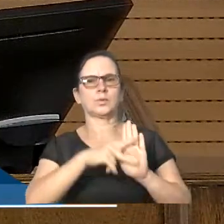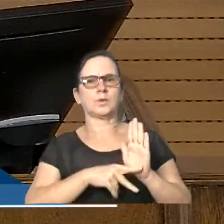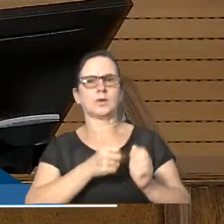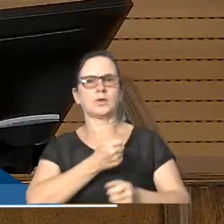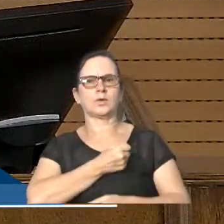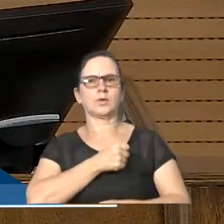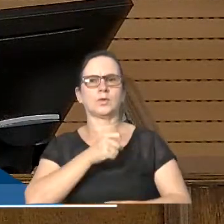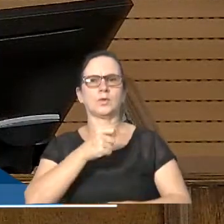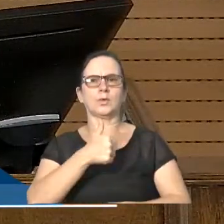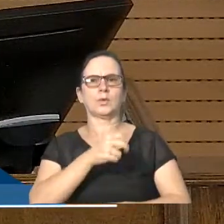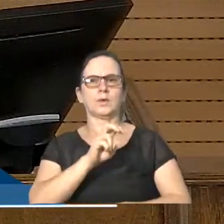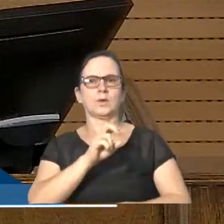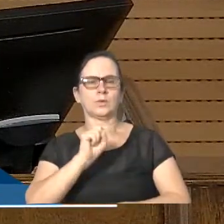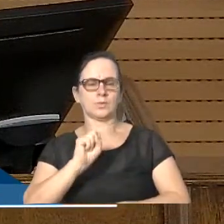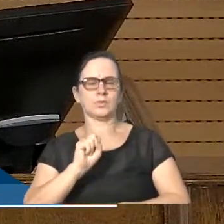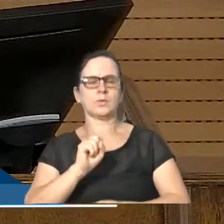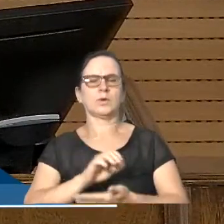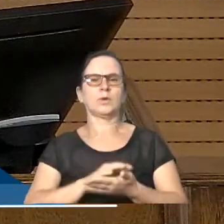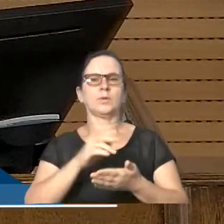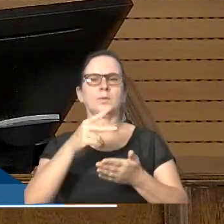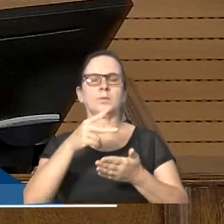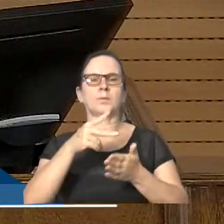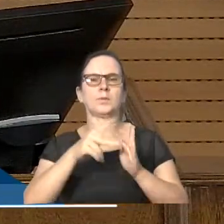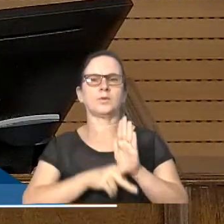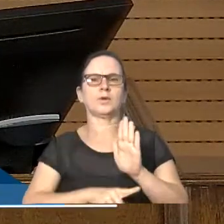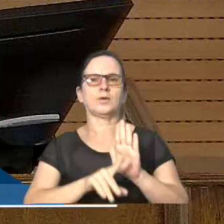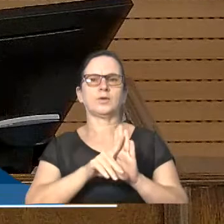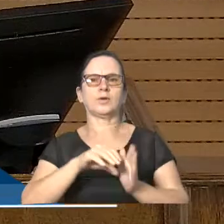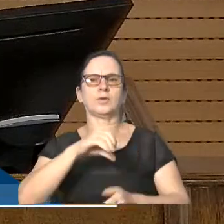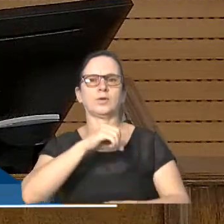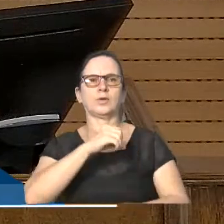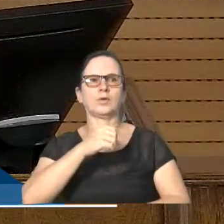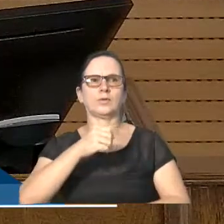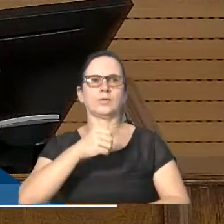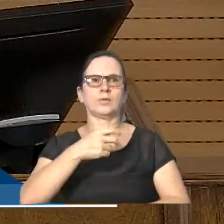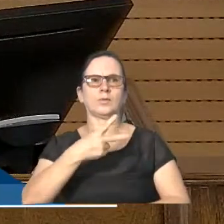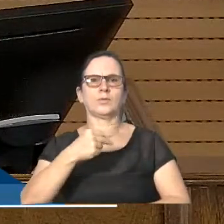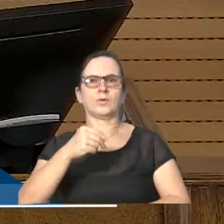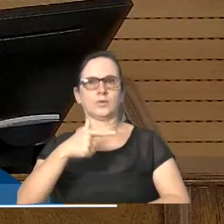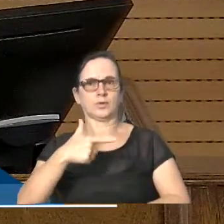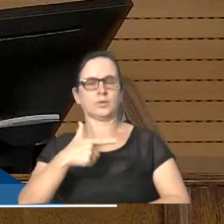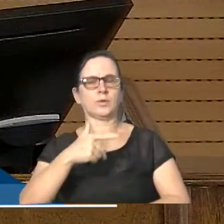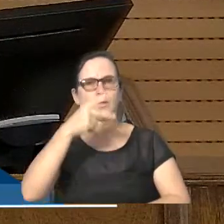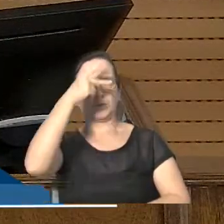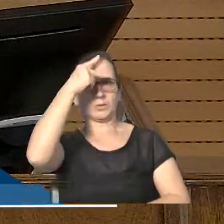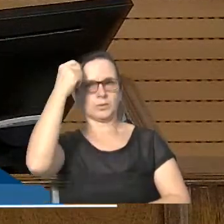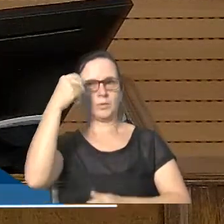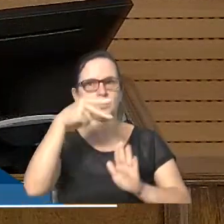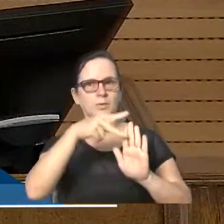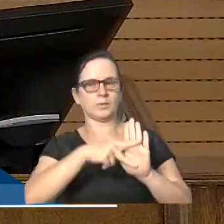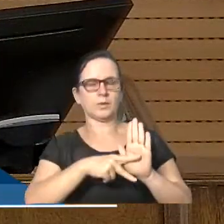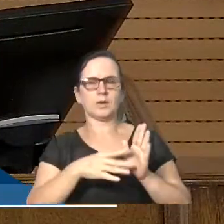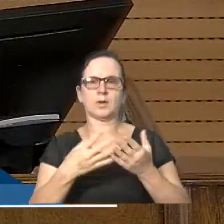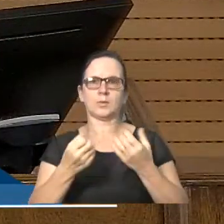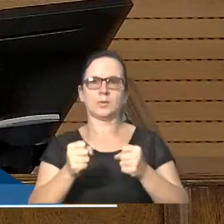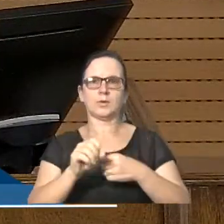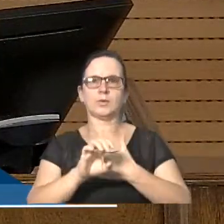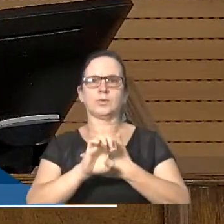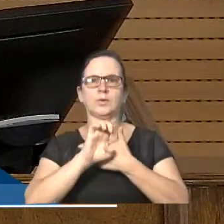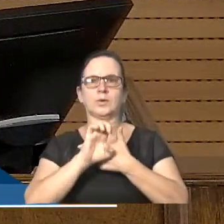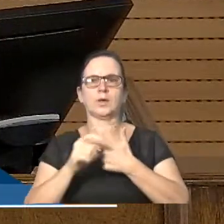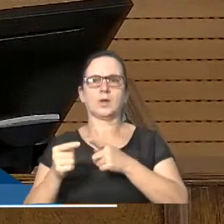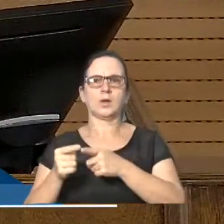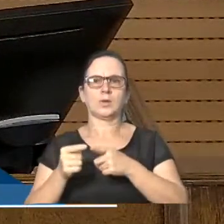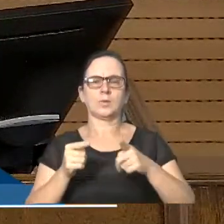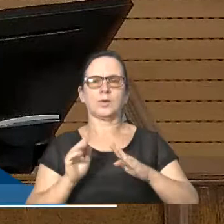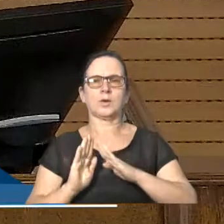número 158/2022, projeto de lei número 9/2022, de autoria do prefeito municipal, que autoriza o Poder Executivo a prorrogar